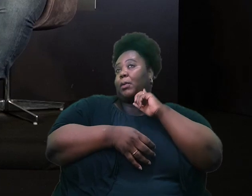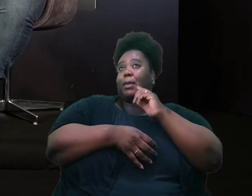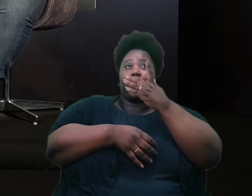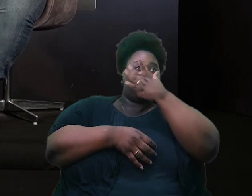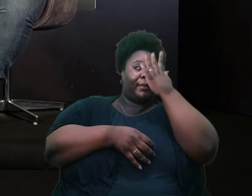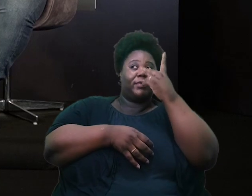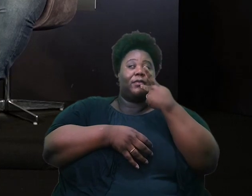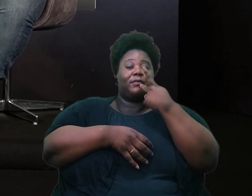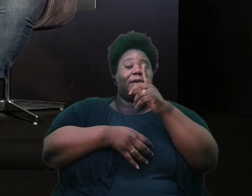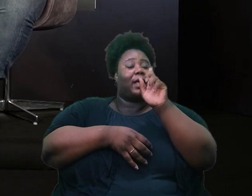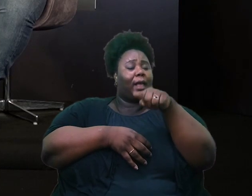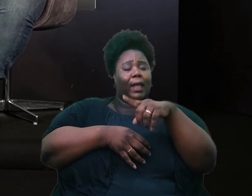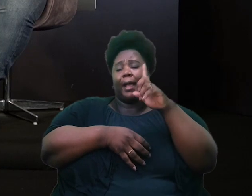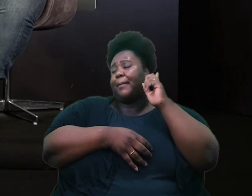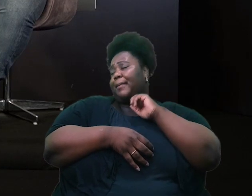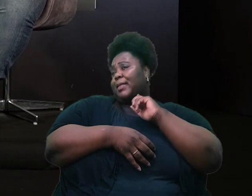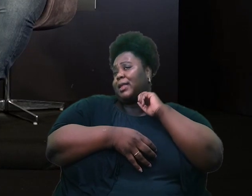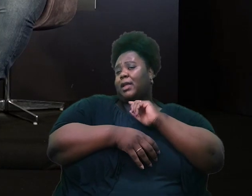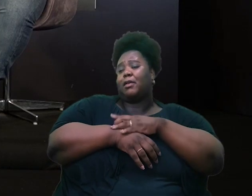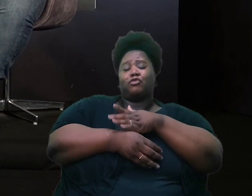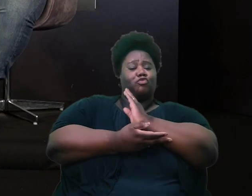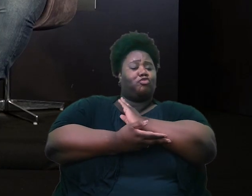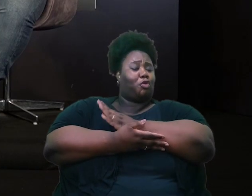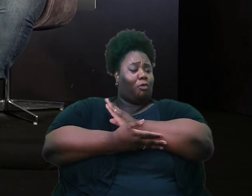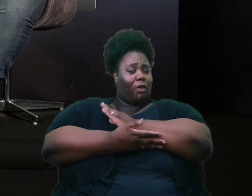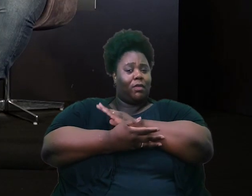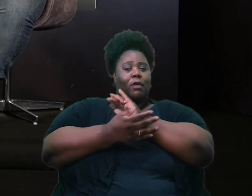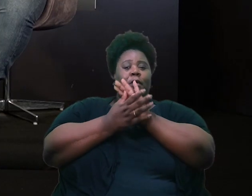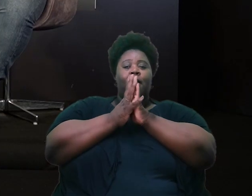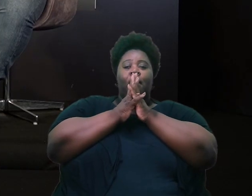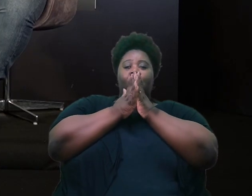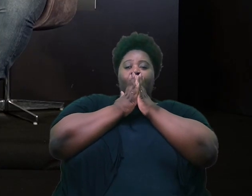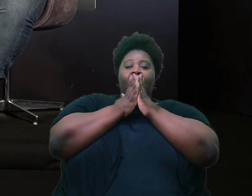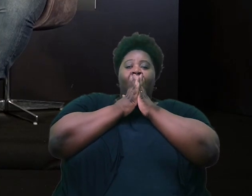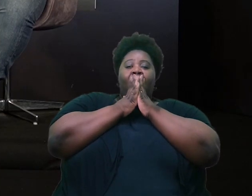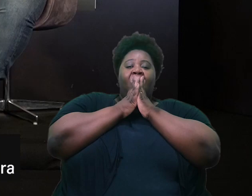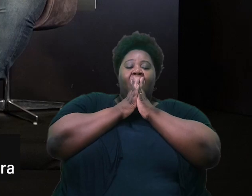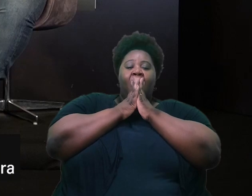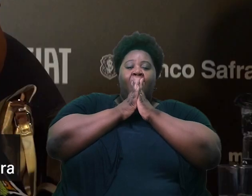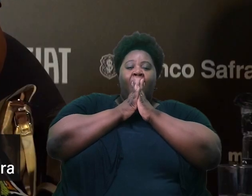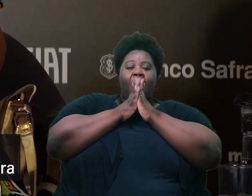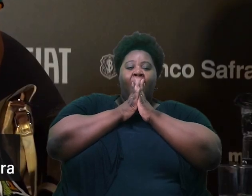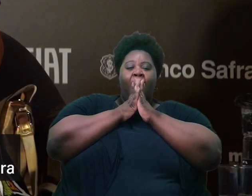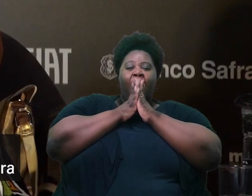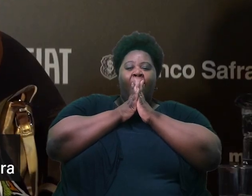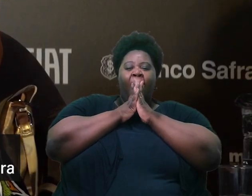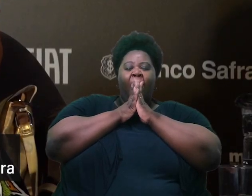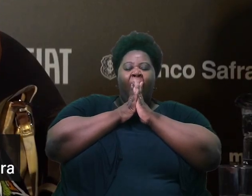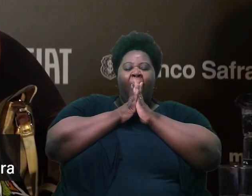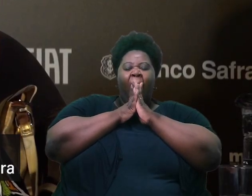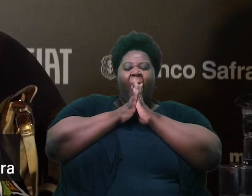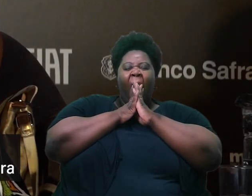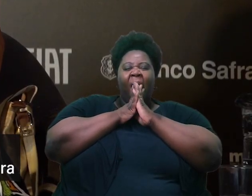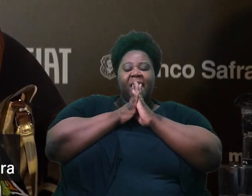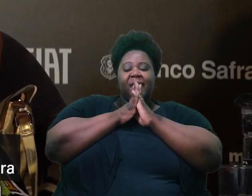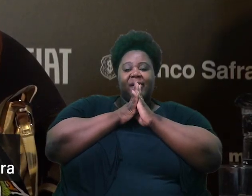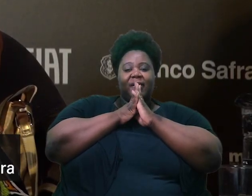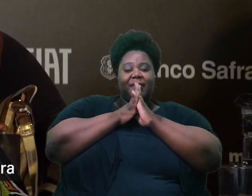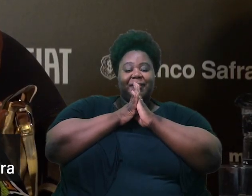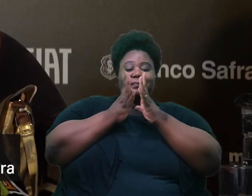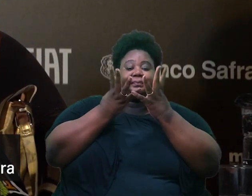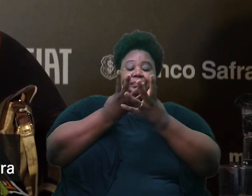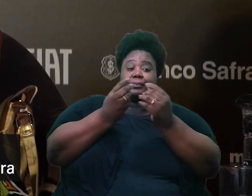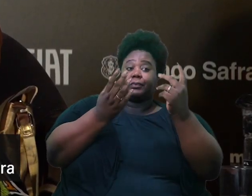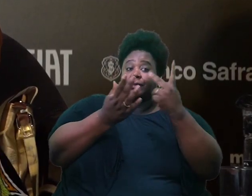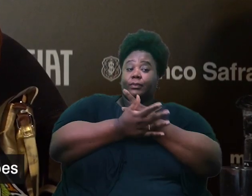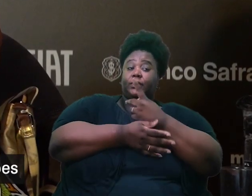falam, é mineira, de coração, né? Sim, mas não sou mineira. E muitas vezes esse não ser